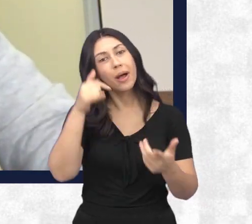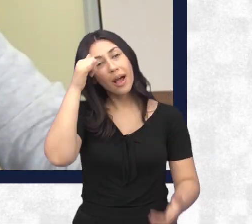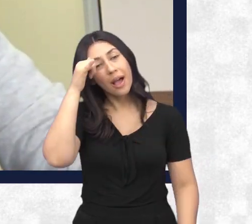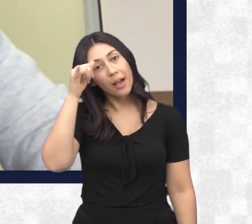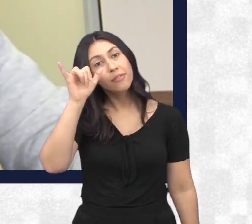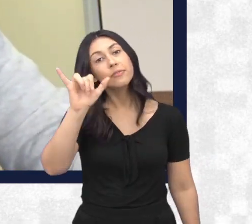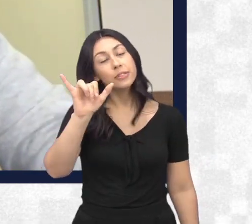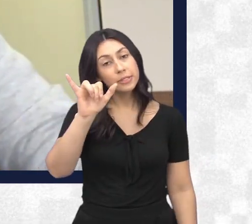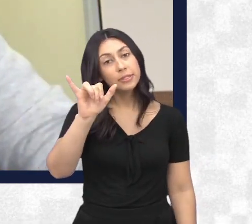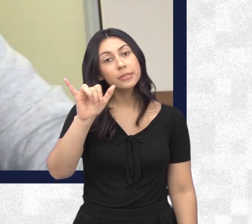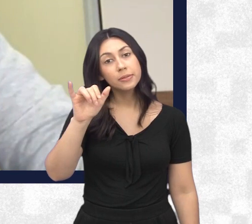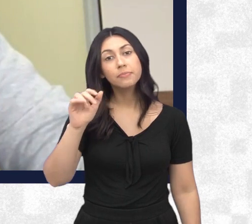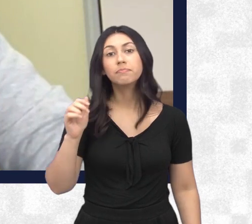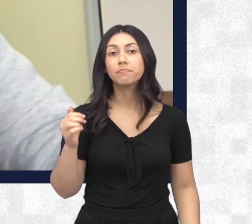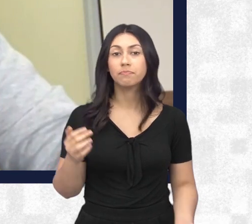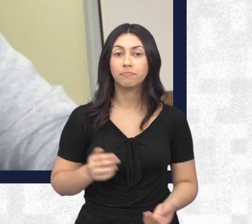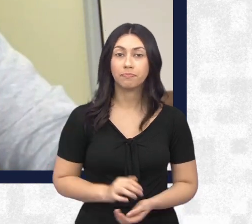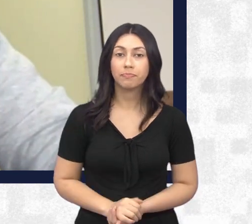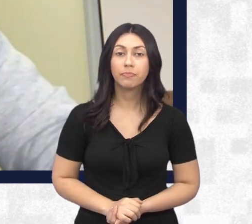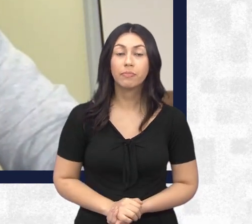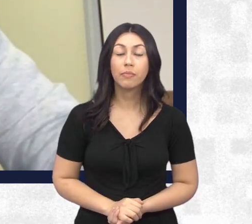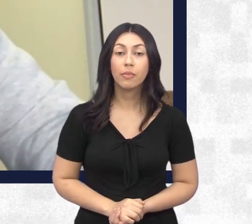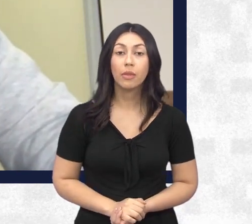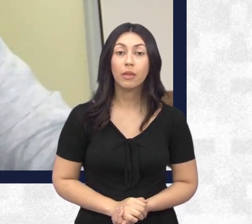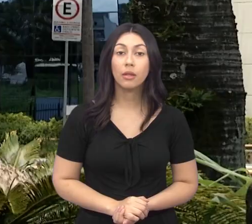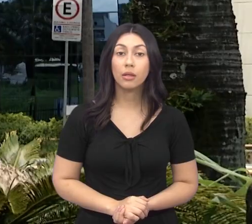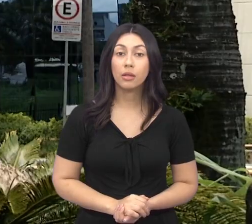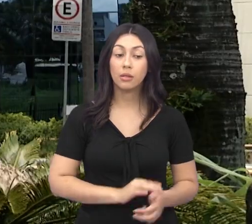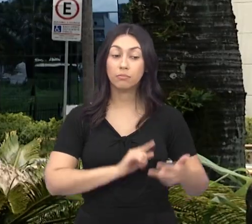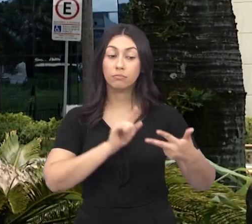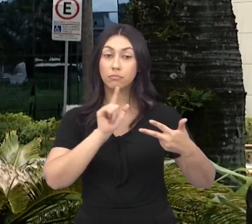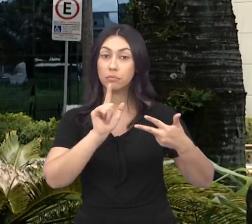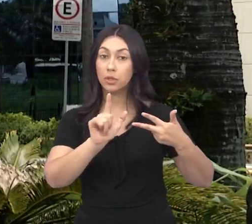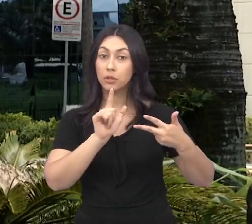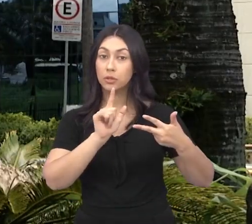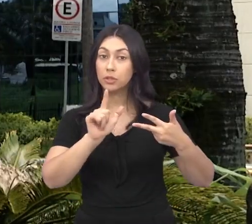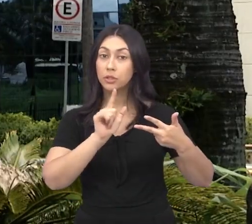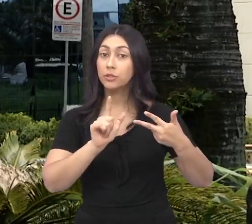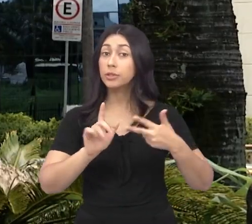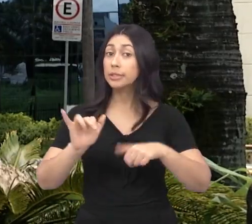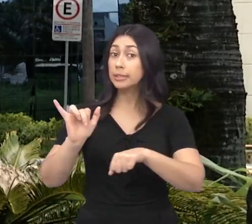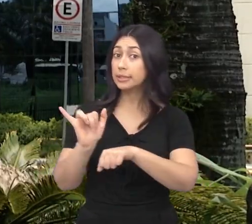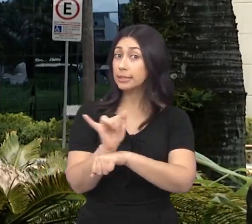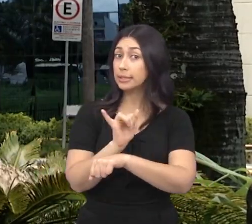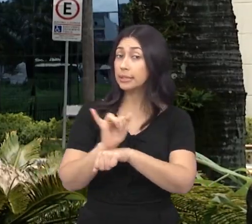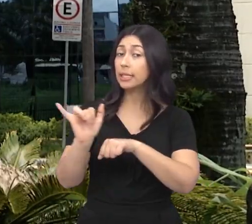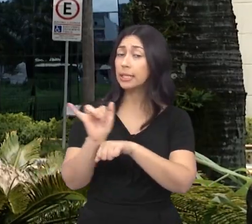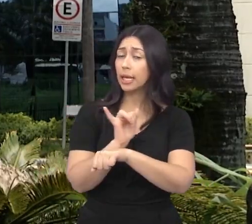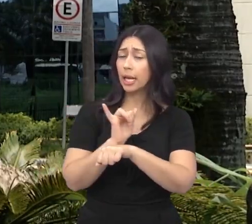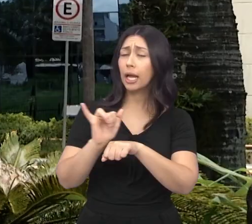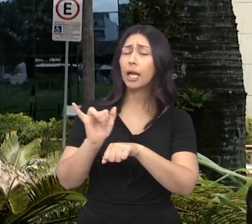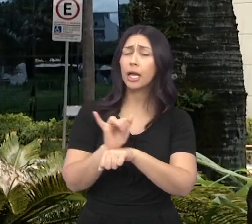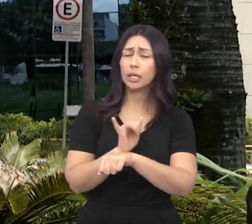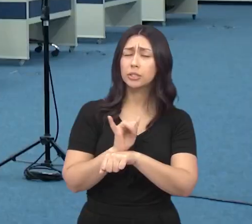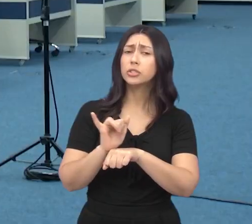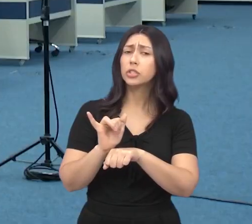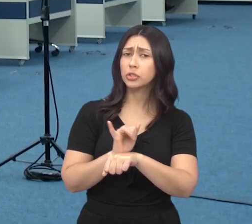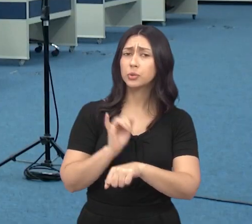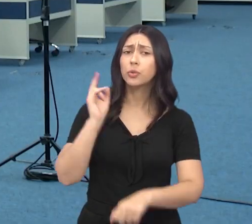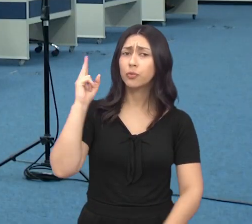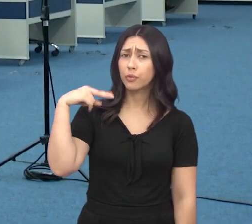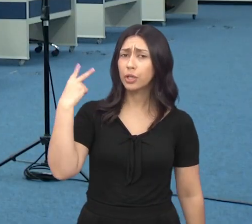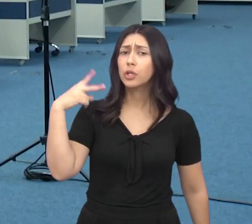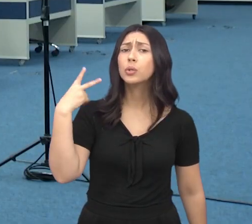que possa recair sobre algum tipo de corrupção. No Legislativo, mecanismos são disponibilizados